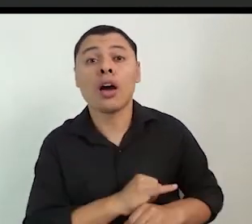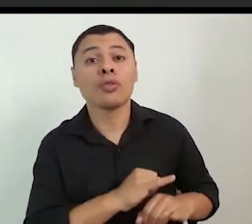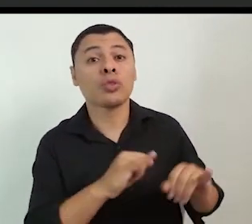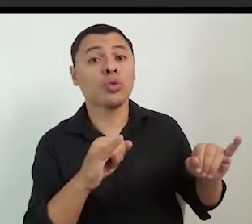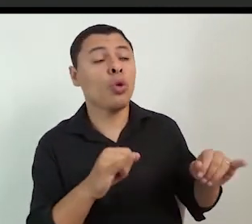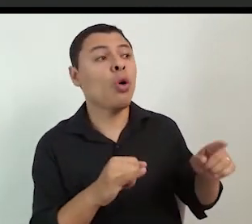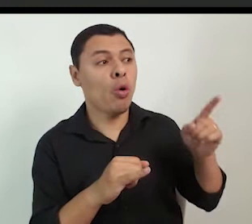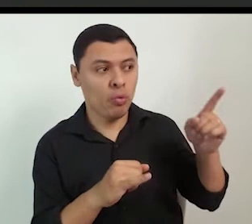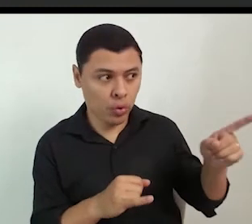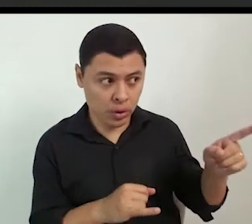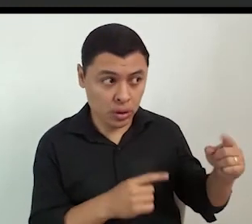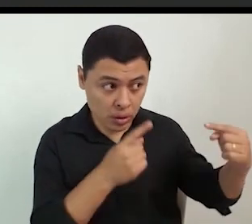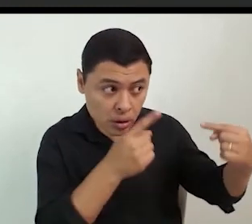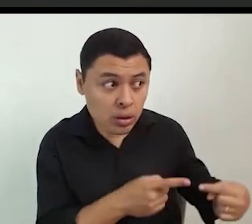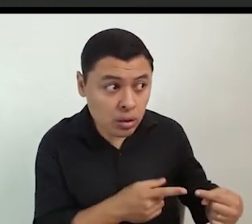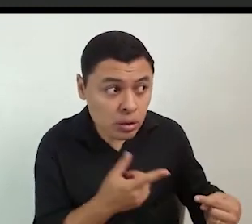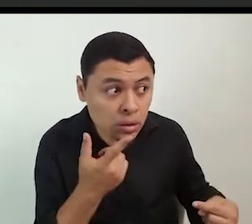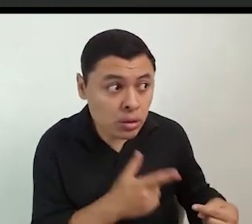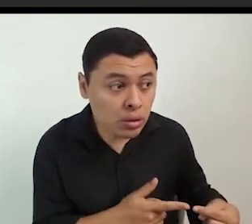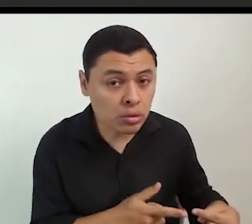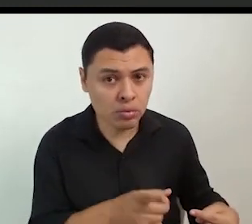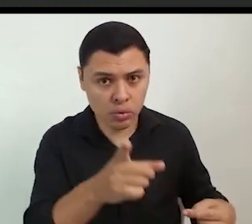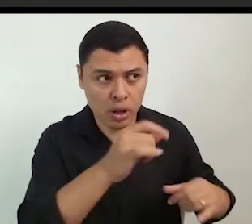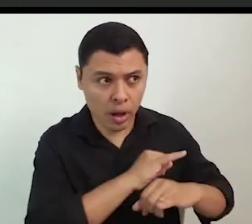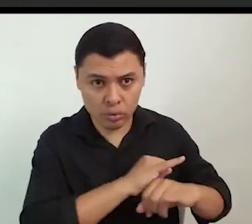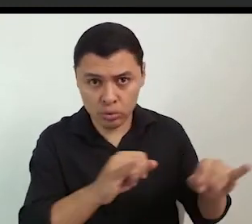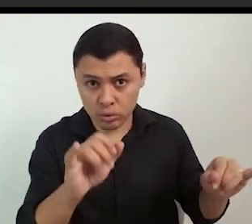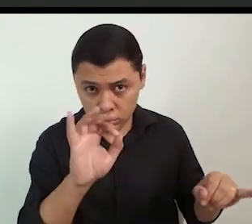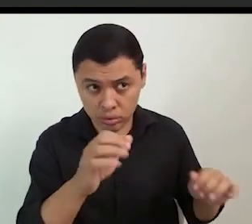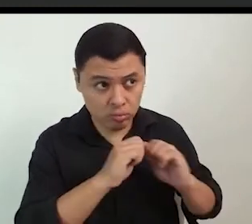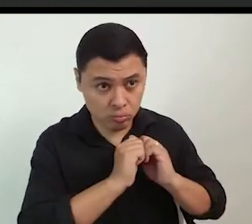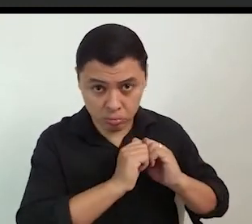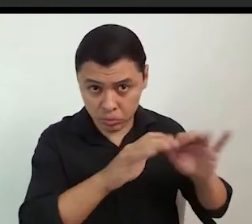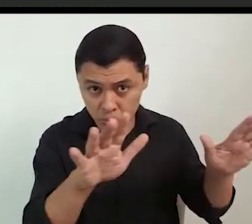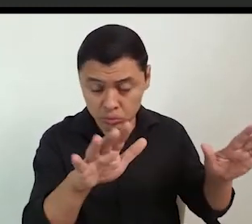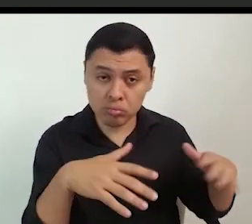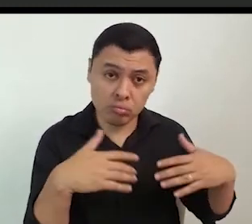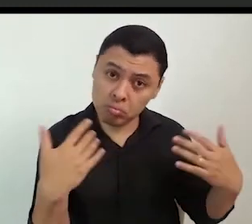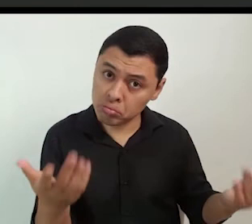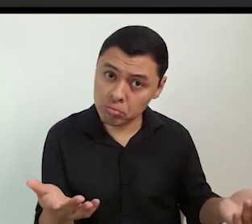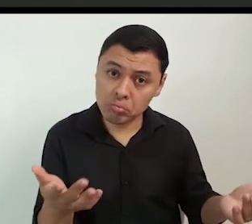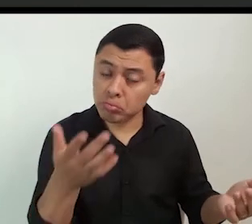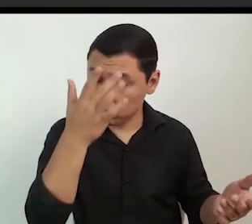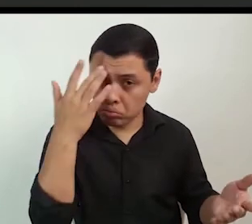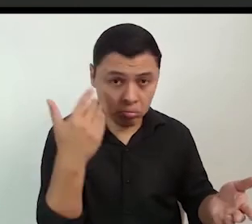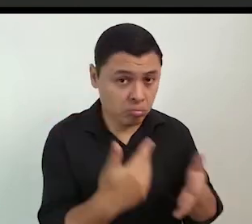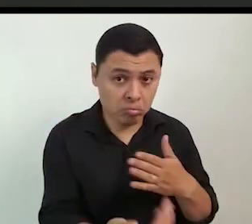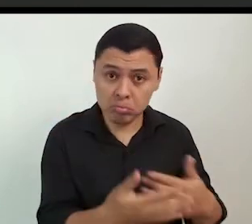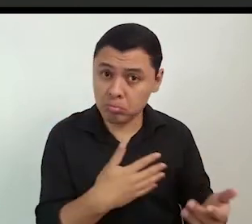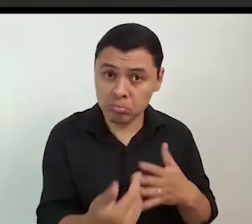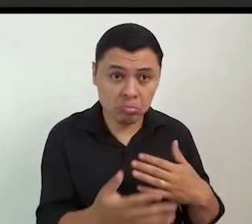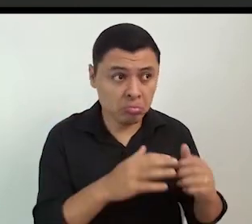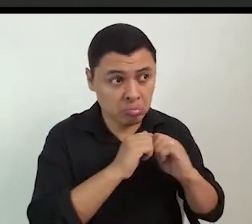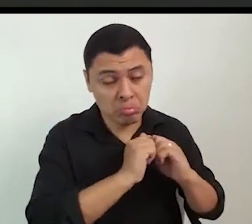dela, você colocou a vaga pública, certo? Se a vaga está pública, o desafio pode ser aceito por quem